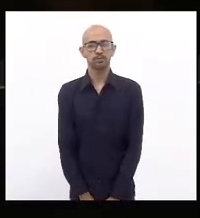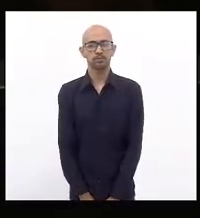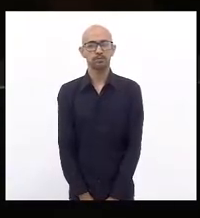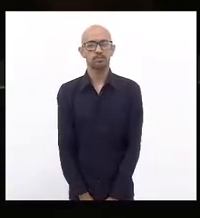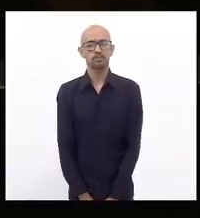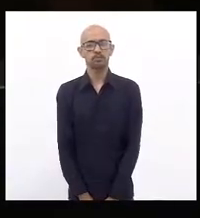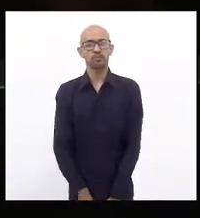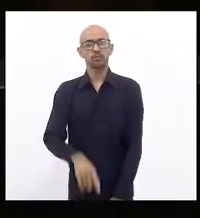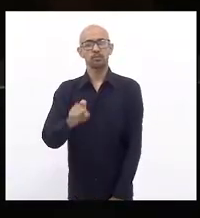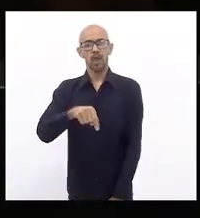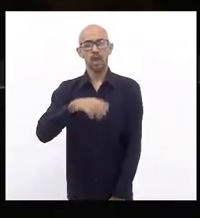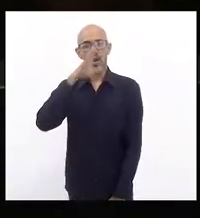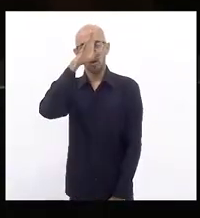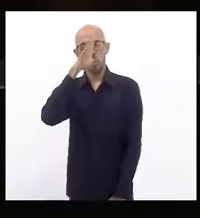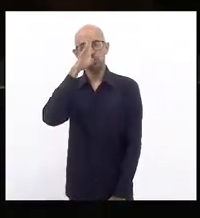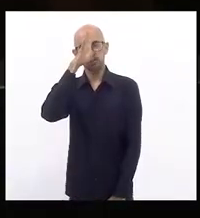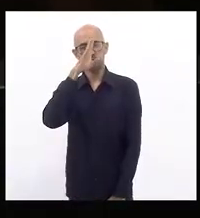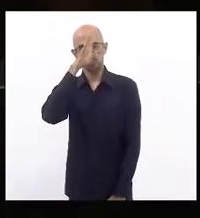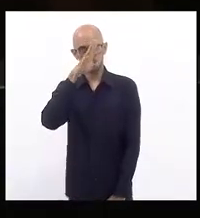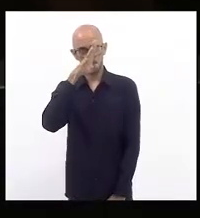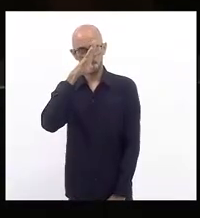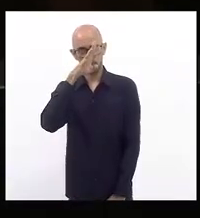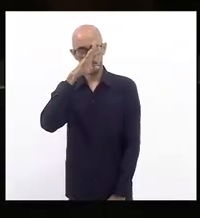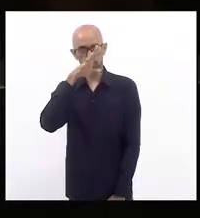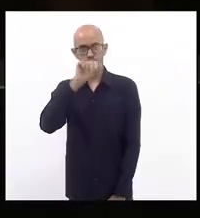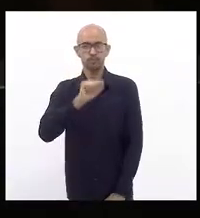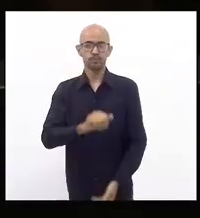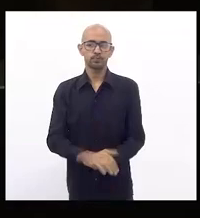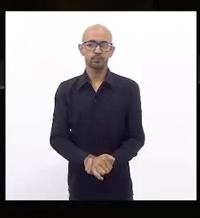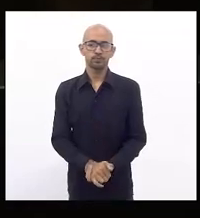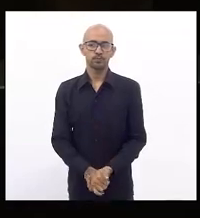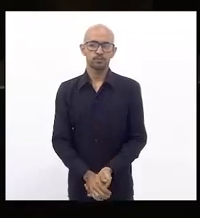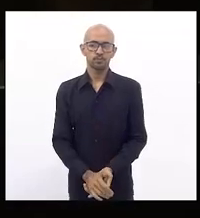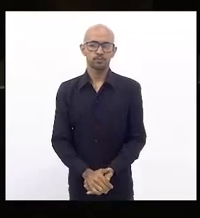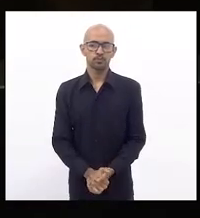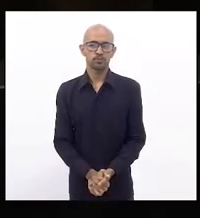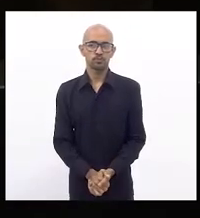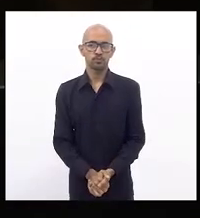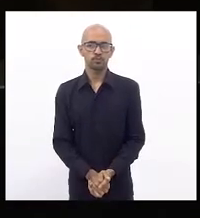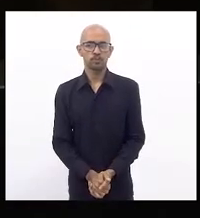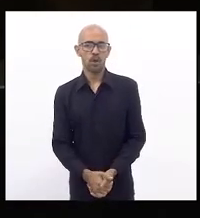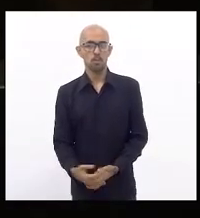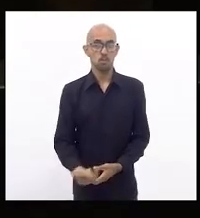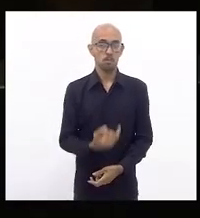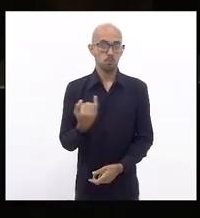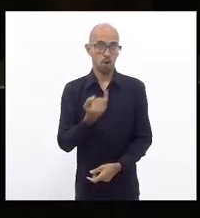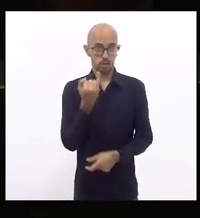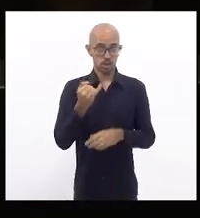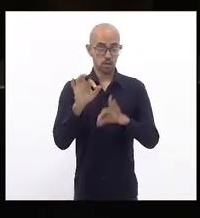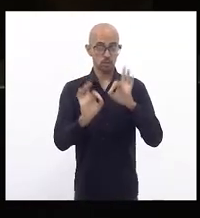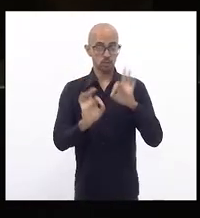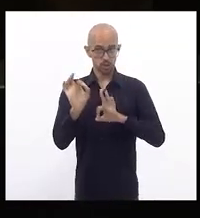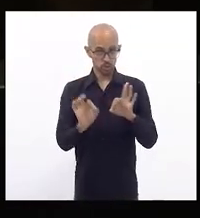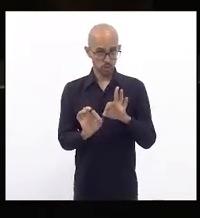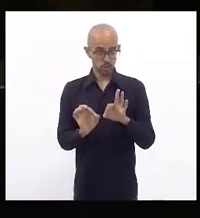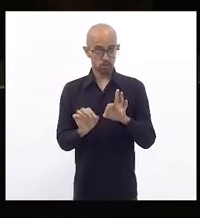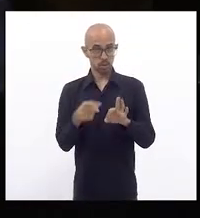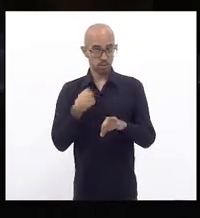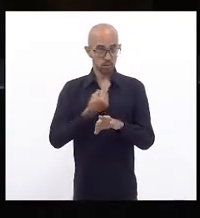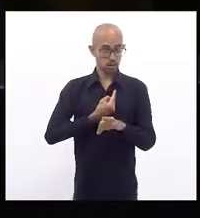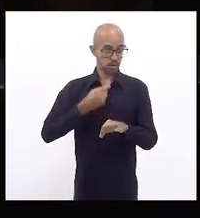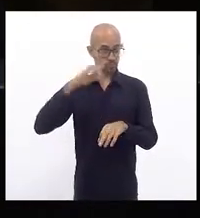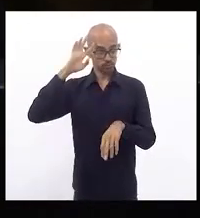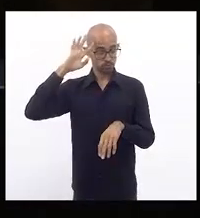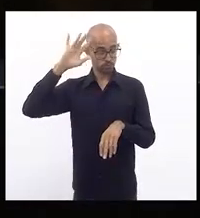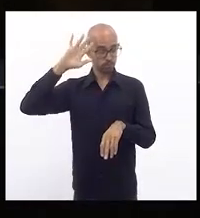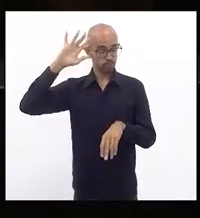É um absurdo. Vocês vejam. É importante esse projeto até para a gente fazer uma